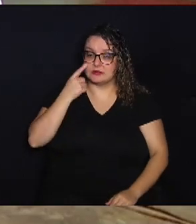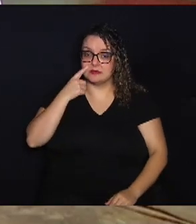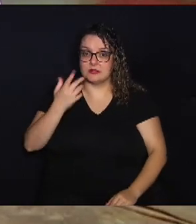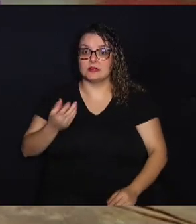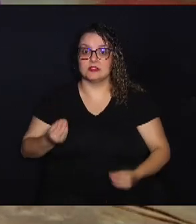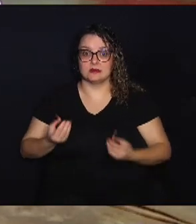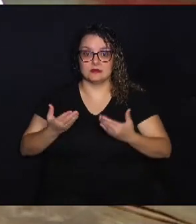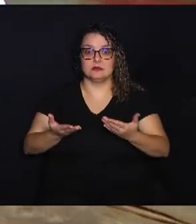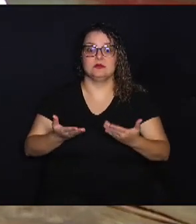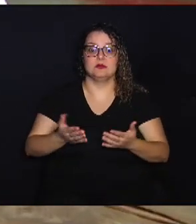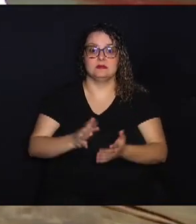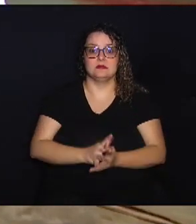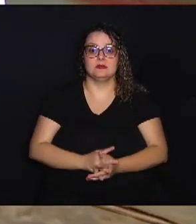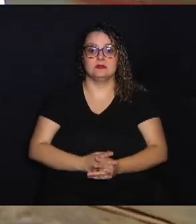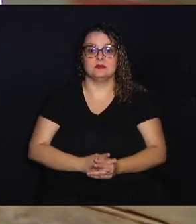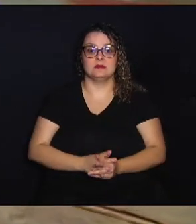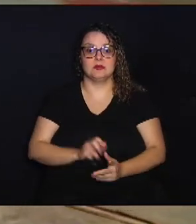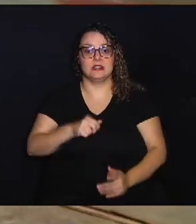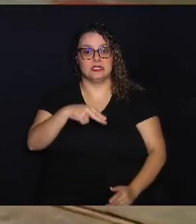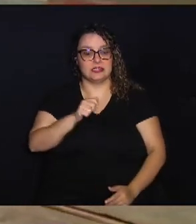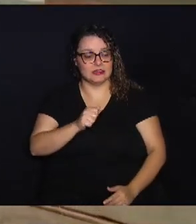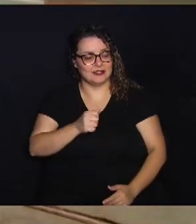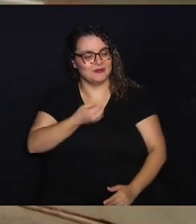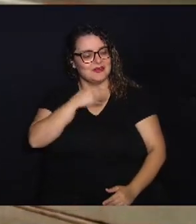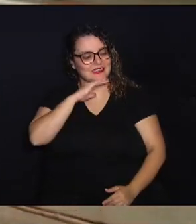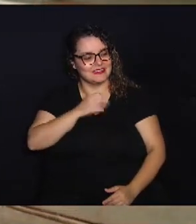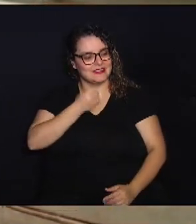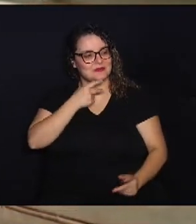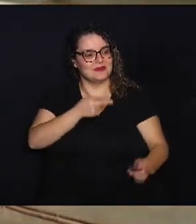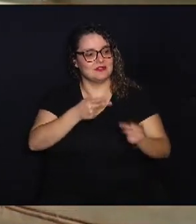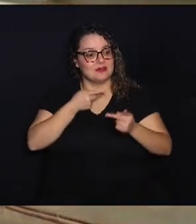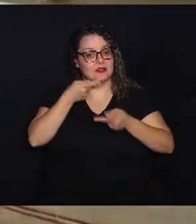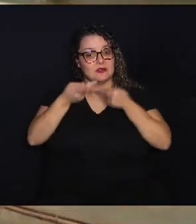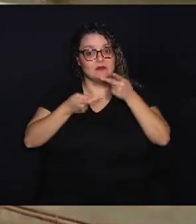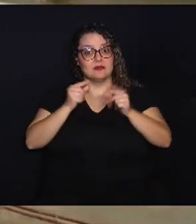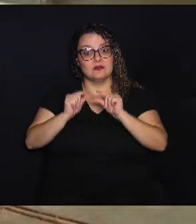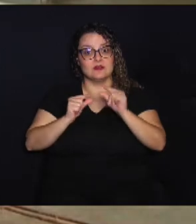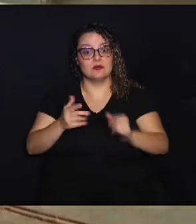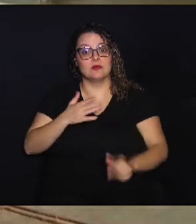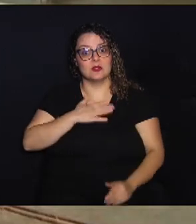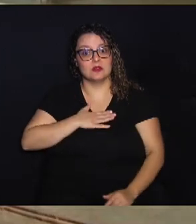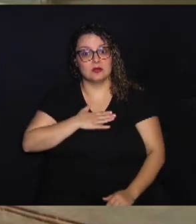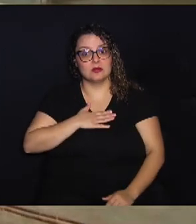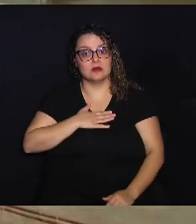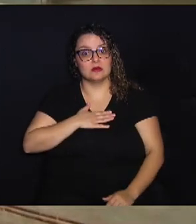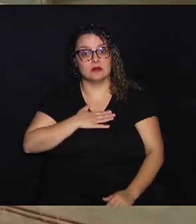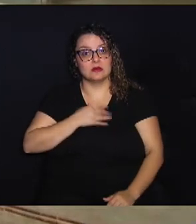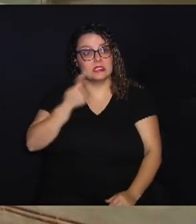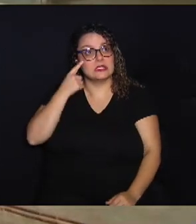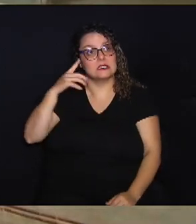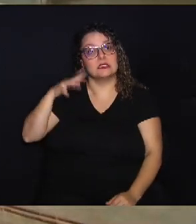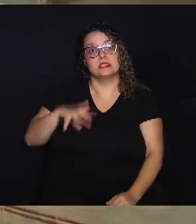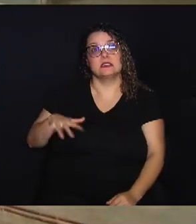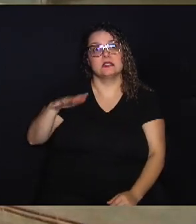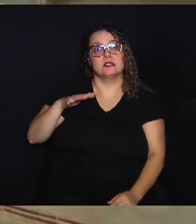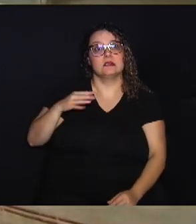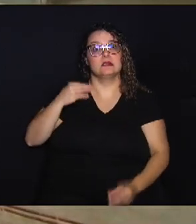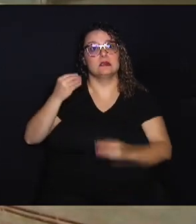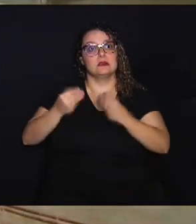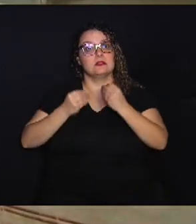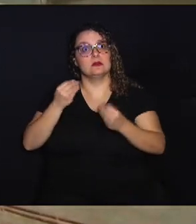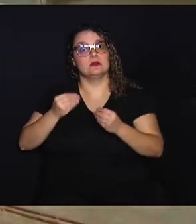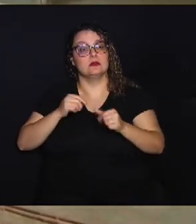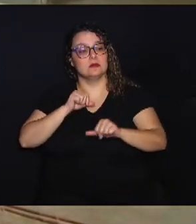trazem aqui. Ana Cláudia, uma boa tarde, seja bem-vinda. Fala um pouquinho para mim dessa ideia e como foi